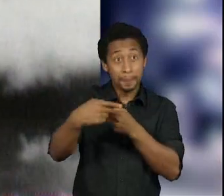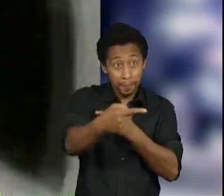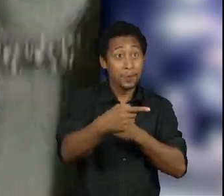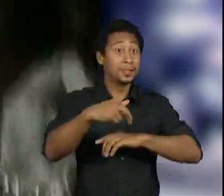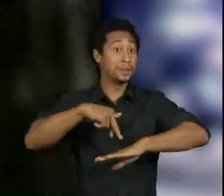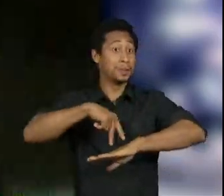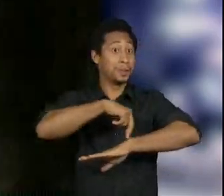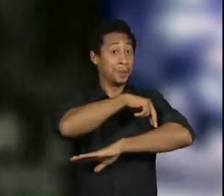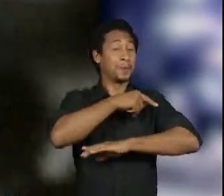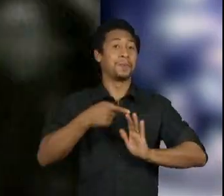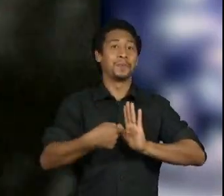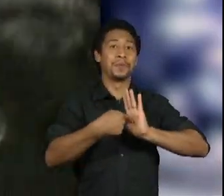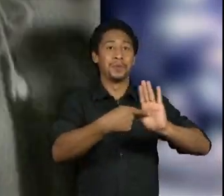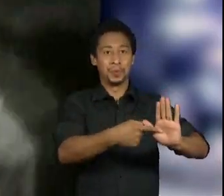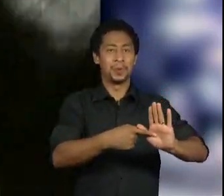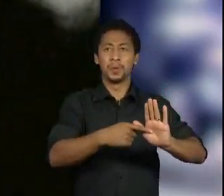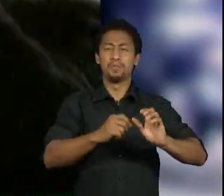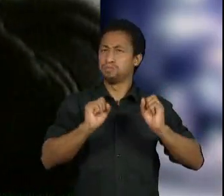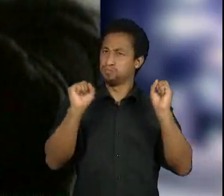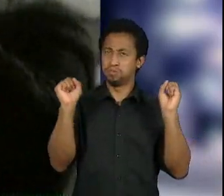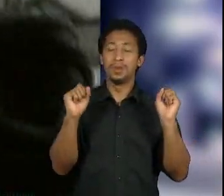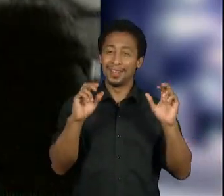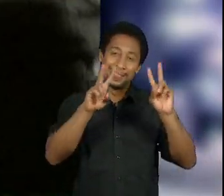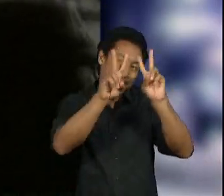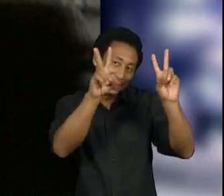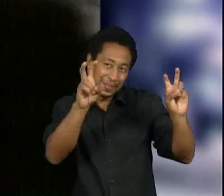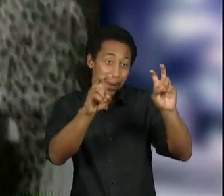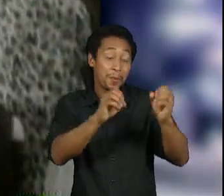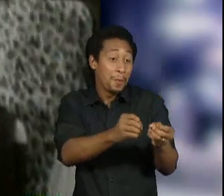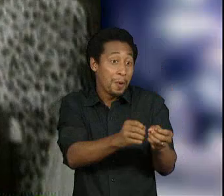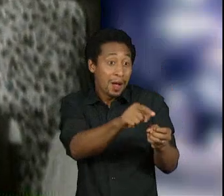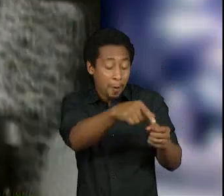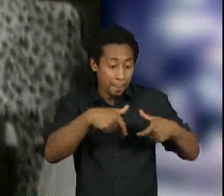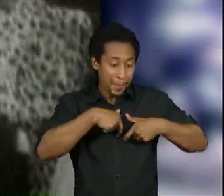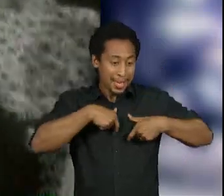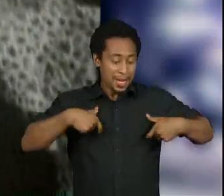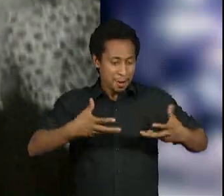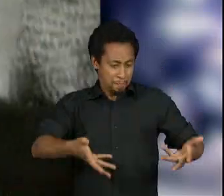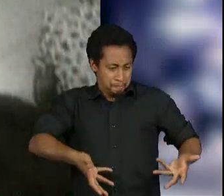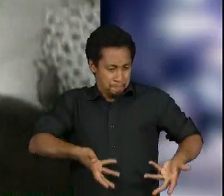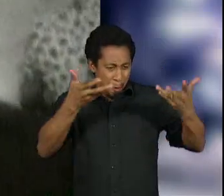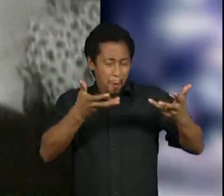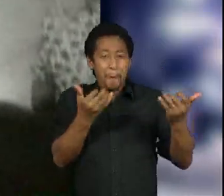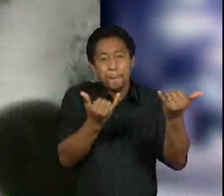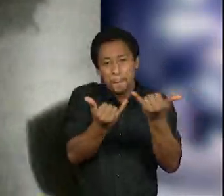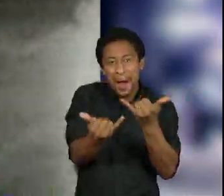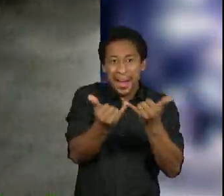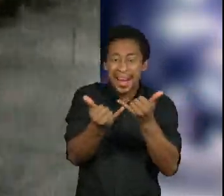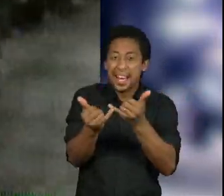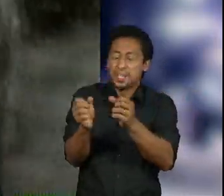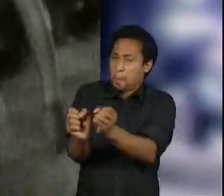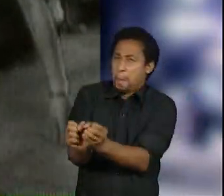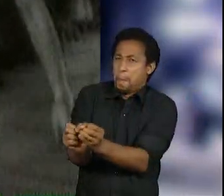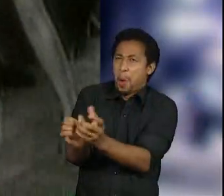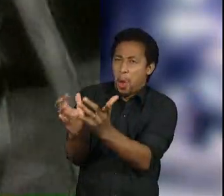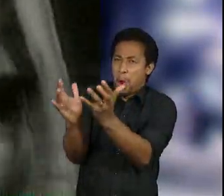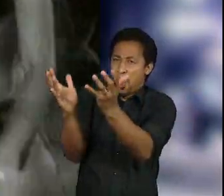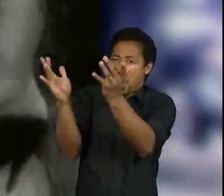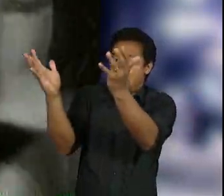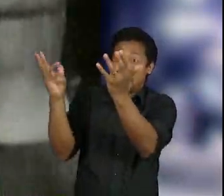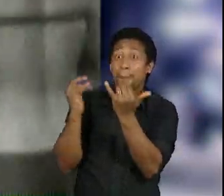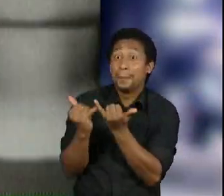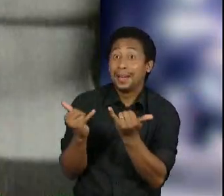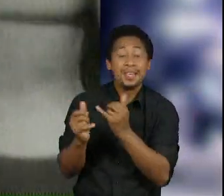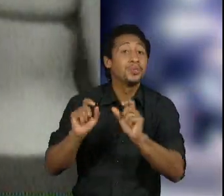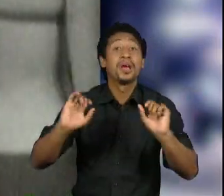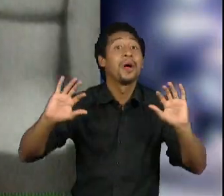fazia a seguinte relação: tão explosivo quanto uma bomba. O que ele traz para o comportamento da mulher, Lilian? O que foi tão explosivo